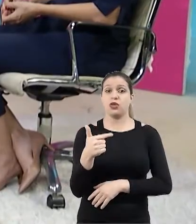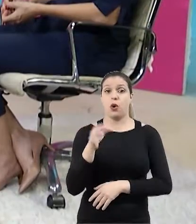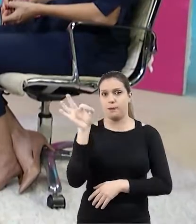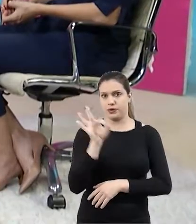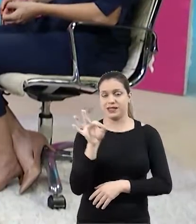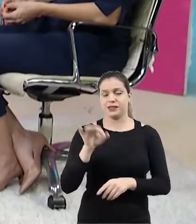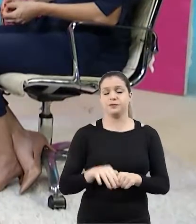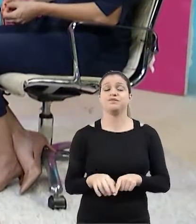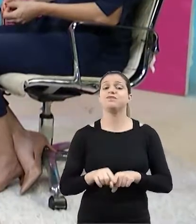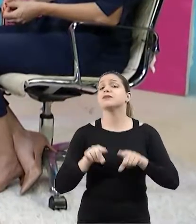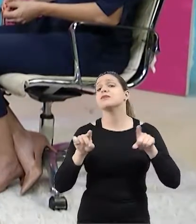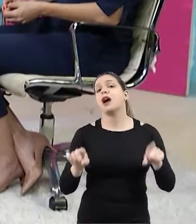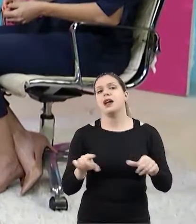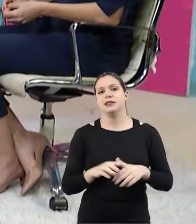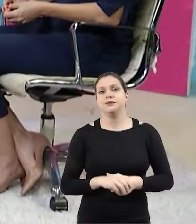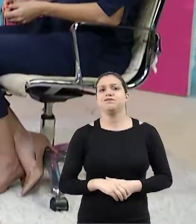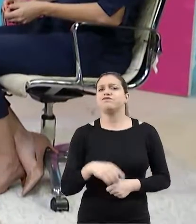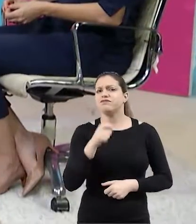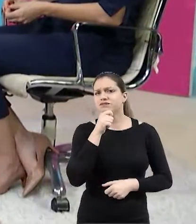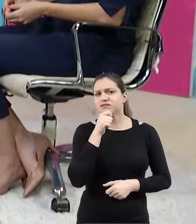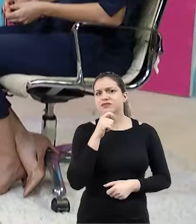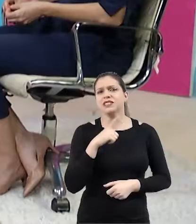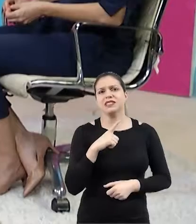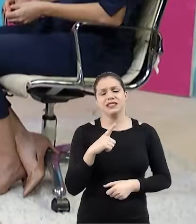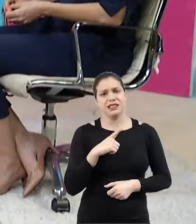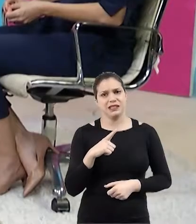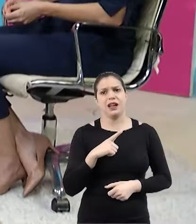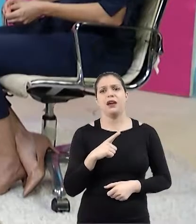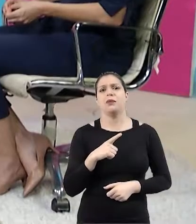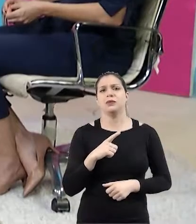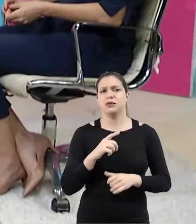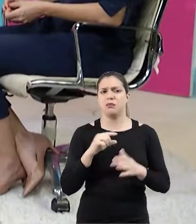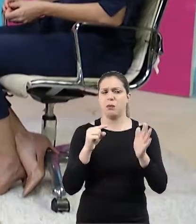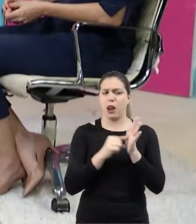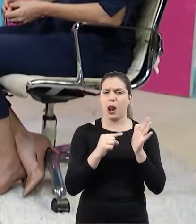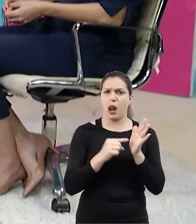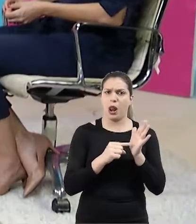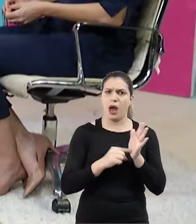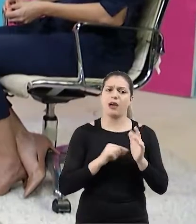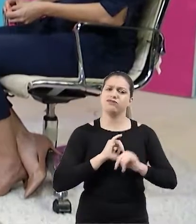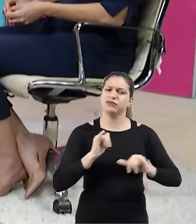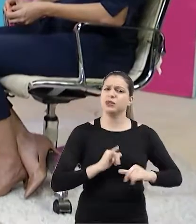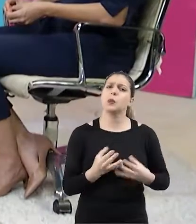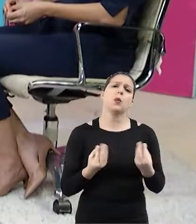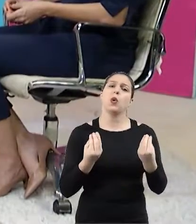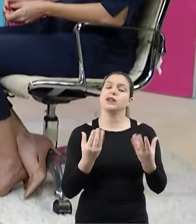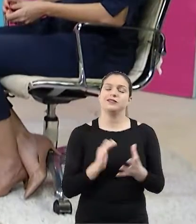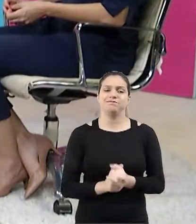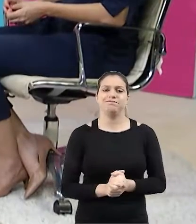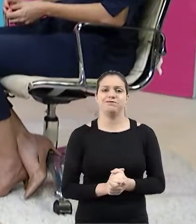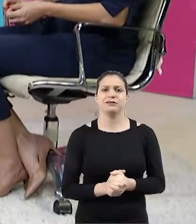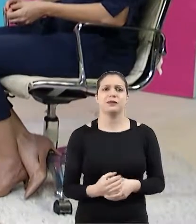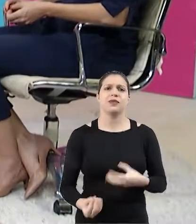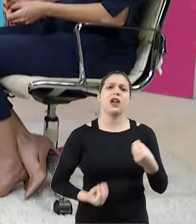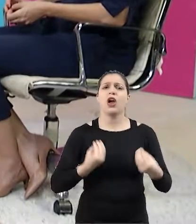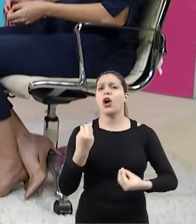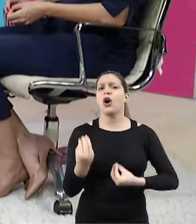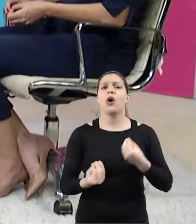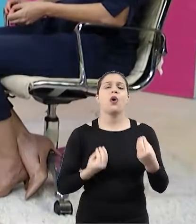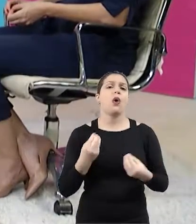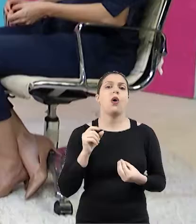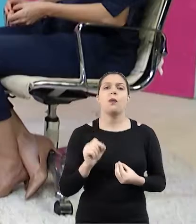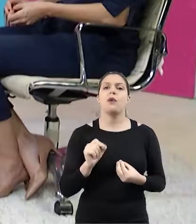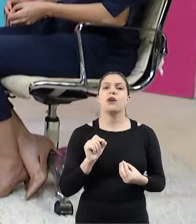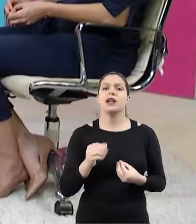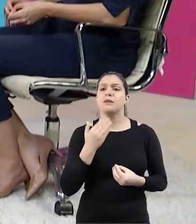7,2%, mas ainda temos muitos BOs, né? Muitos casos registrados. Como é que a gente consegue atrair essa mulher vítima